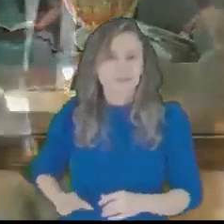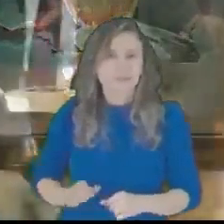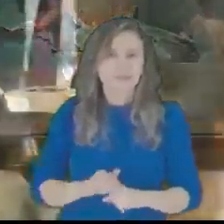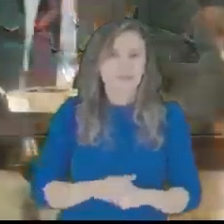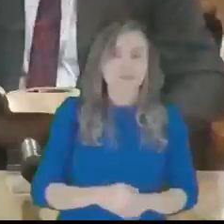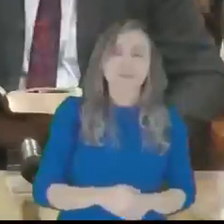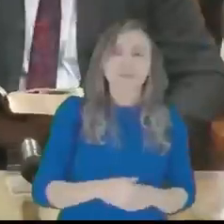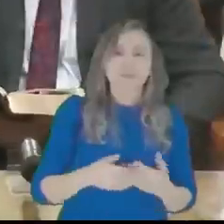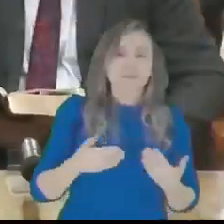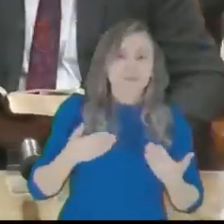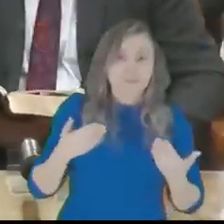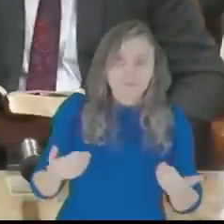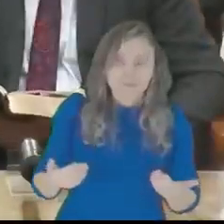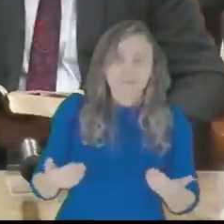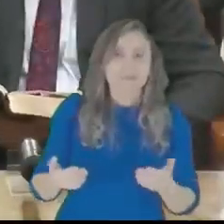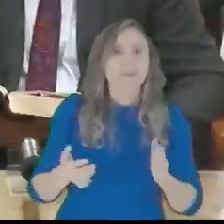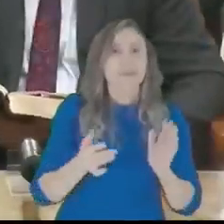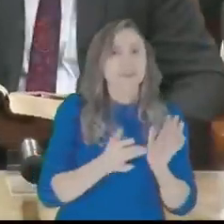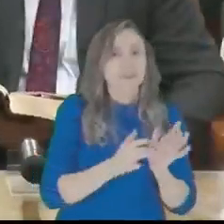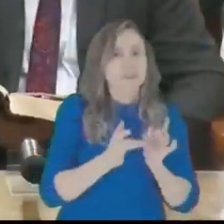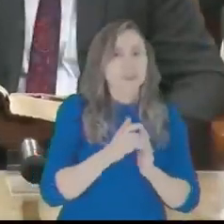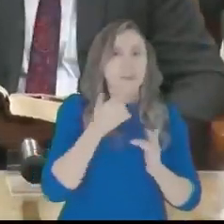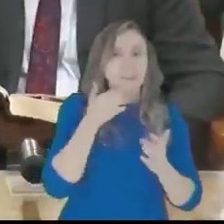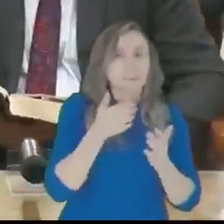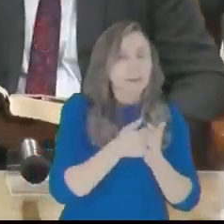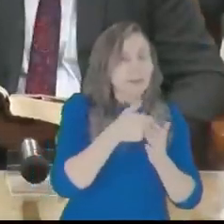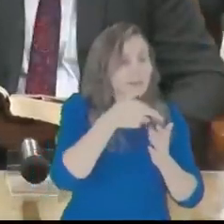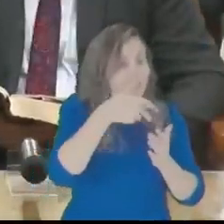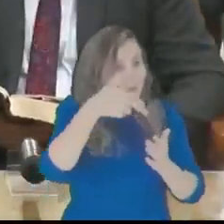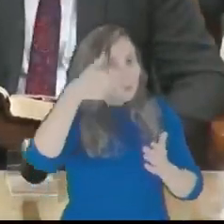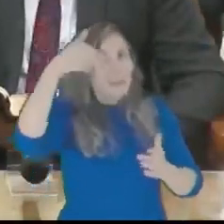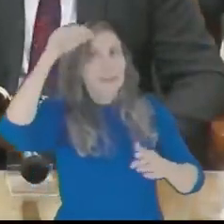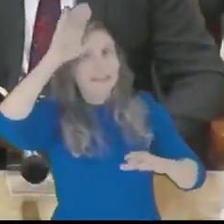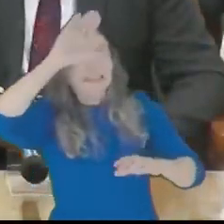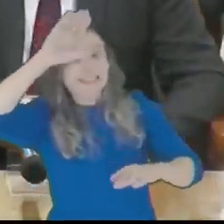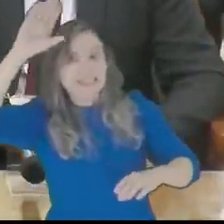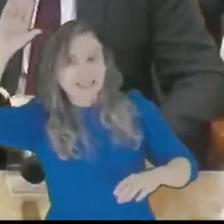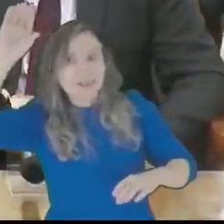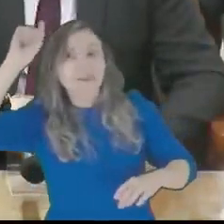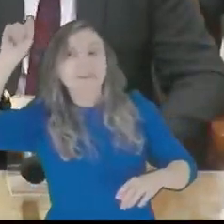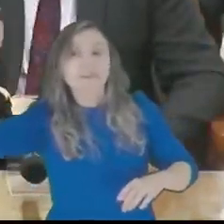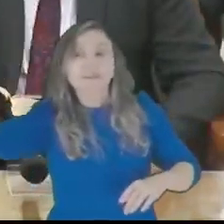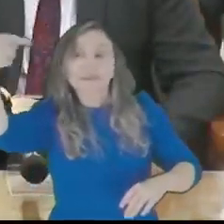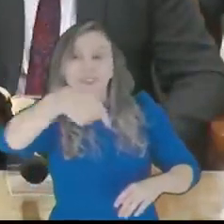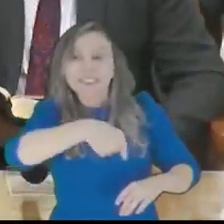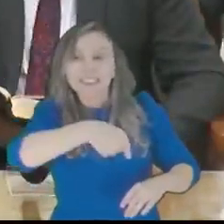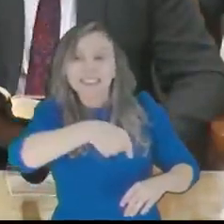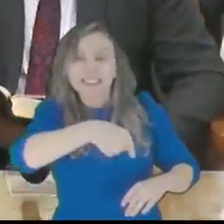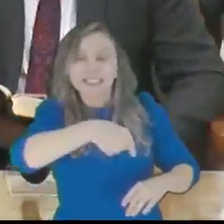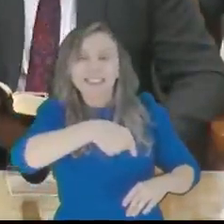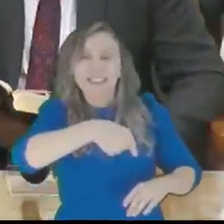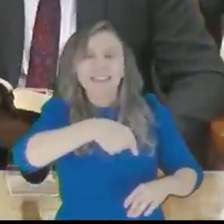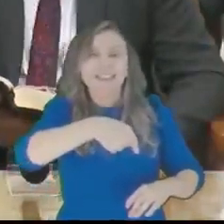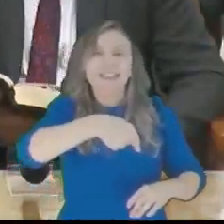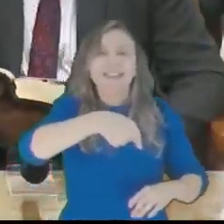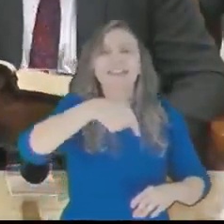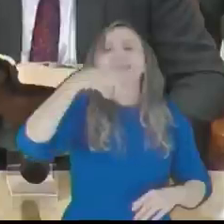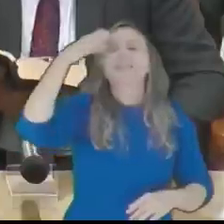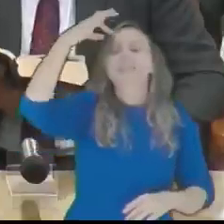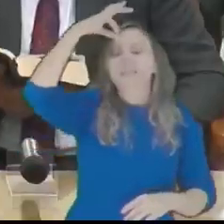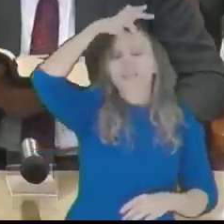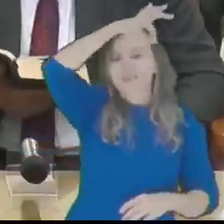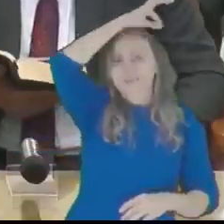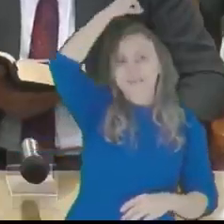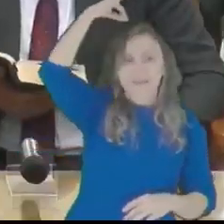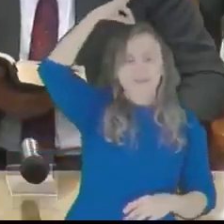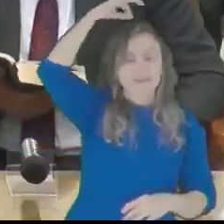Então Jesus indo para o céu, quem era que viria? Jesus iria para o céu, e quem era que viria para a terra? O Espírito